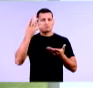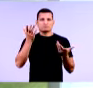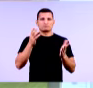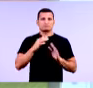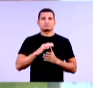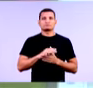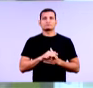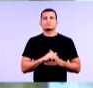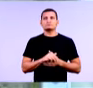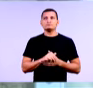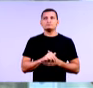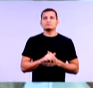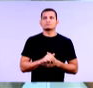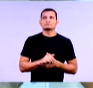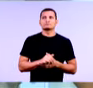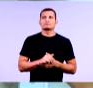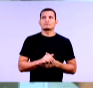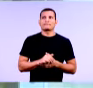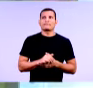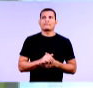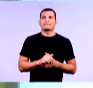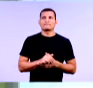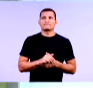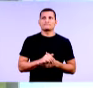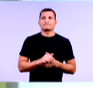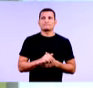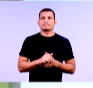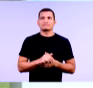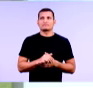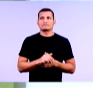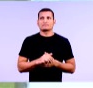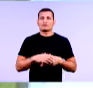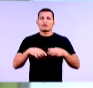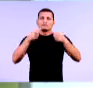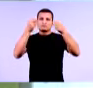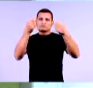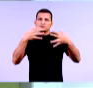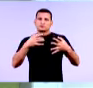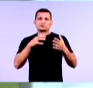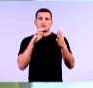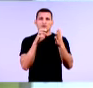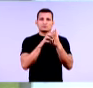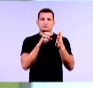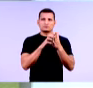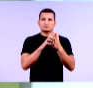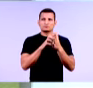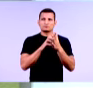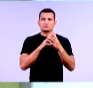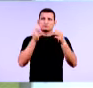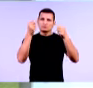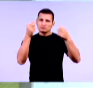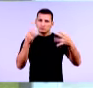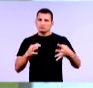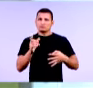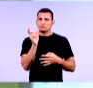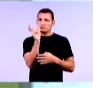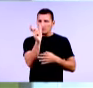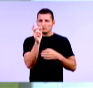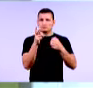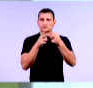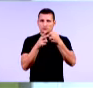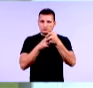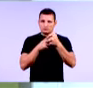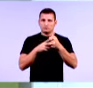normal. Então, quando a gente define uma característica, a gente define usando palavras substantivos. Quando a gente define